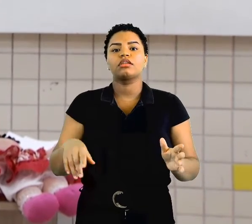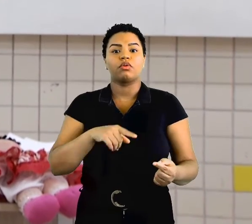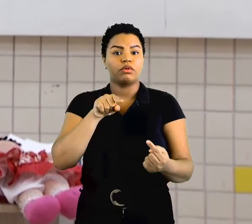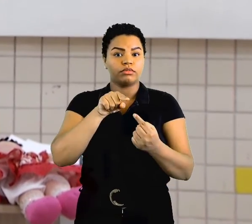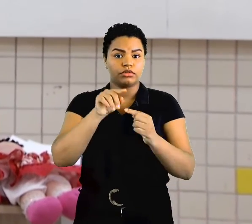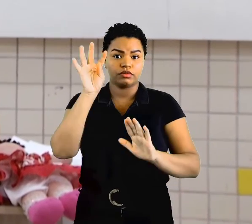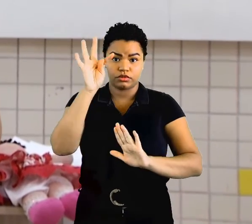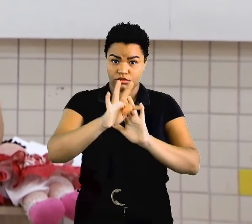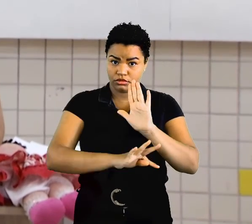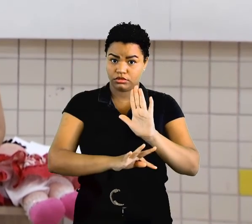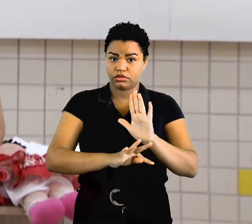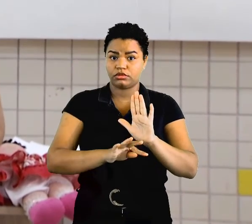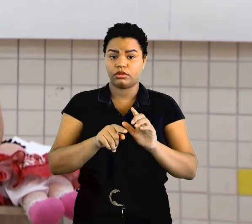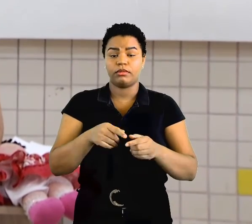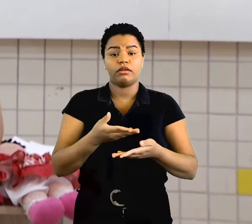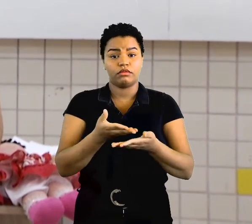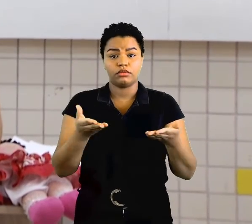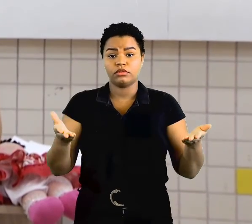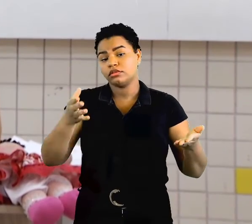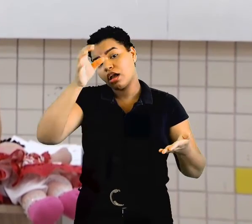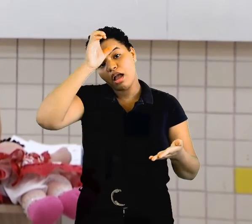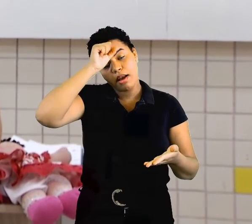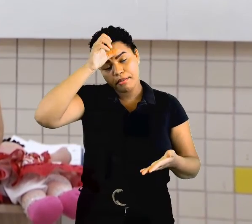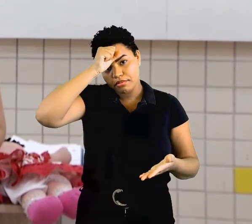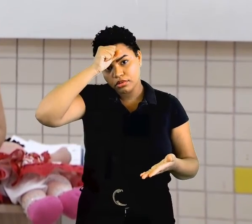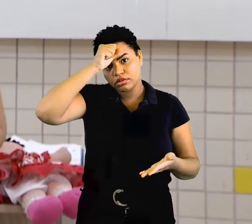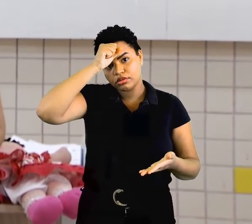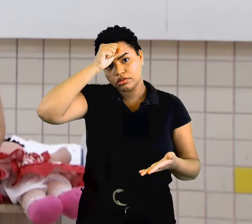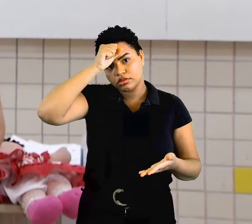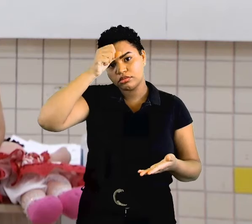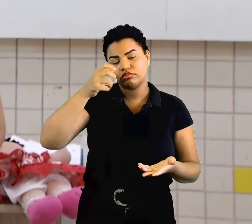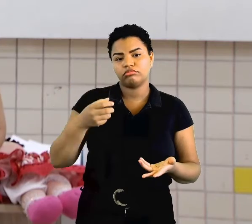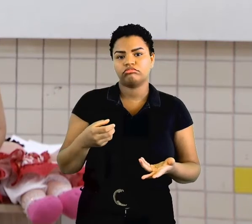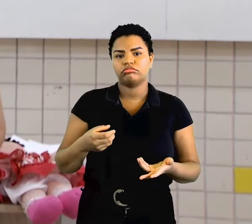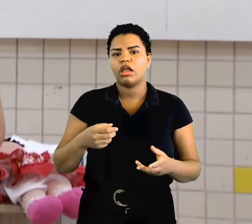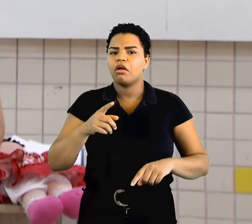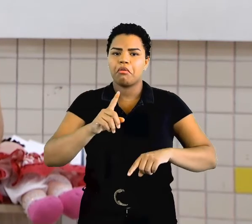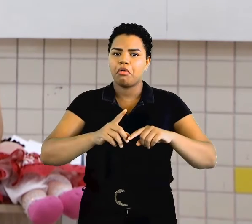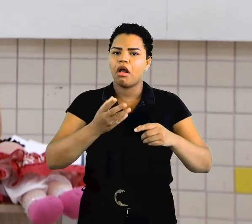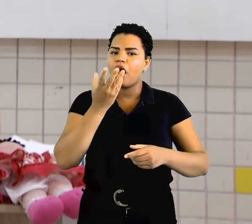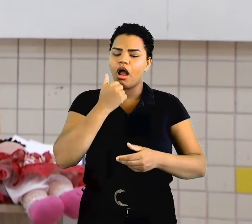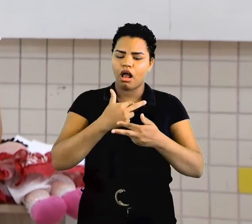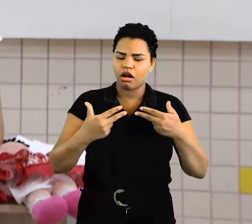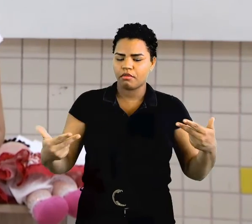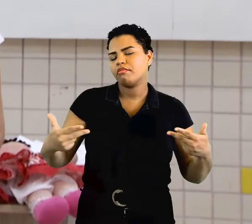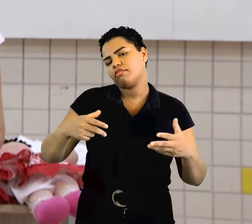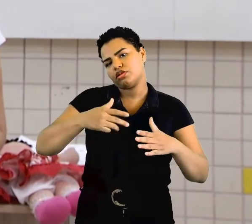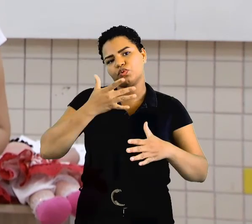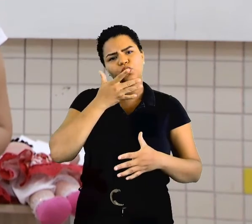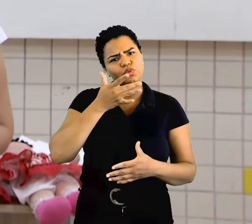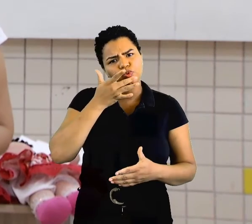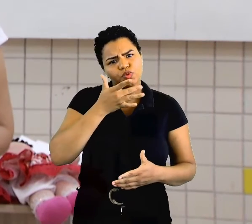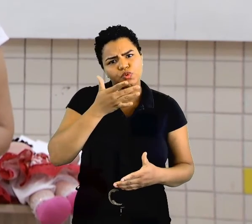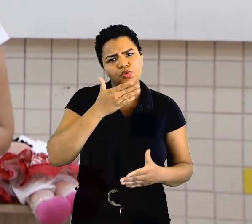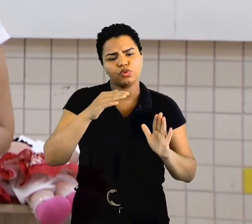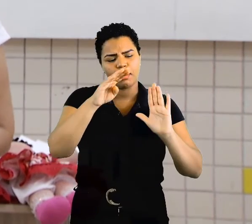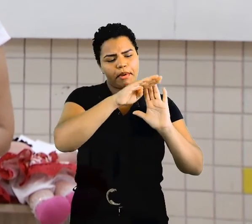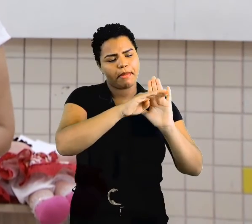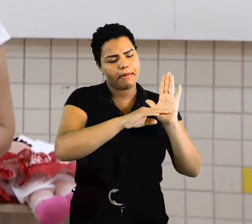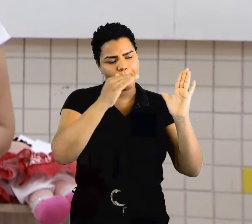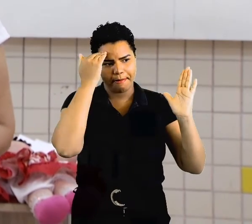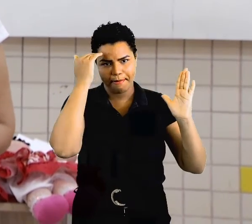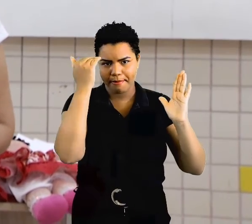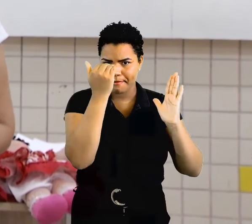é para que você aprenda a fazer um alimento gostoso, a preparar um alimento gostoso, seguindo os passos 1